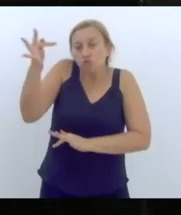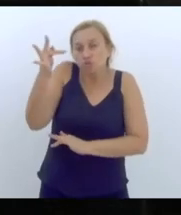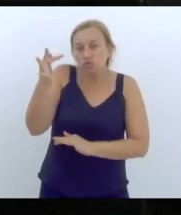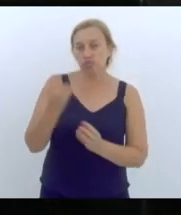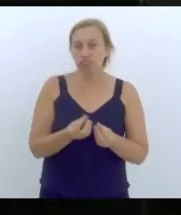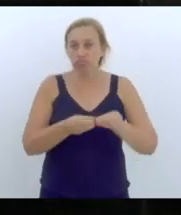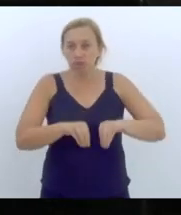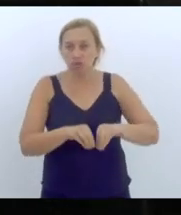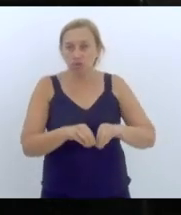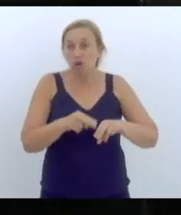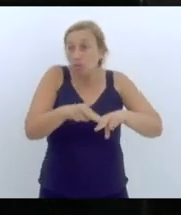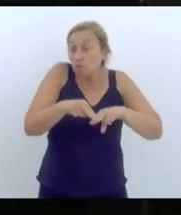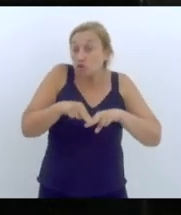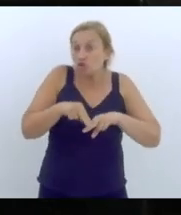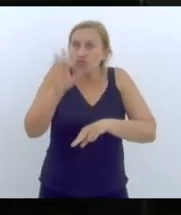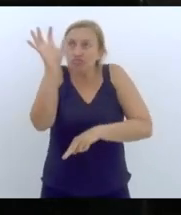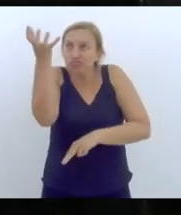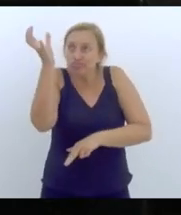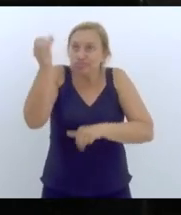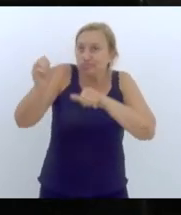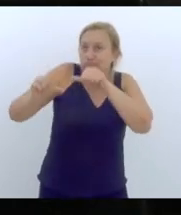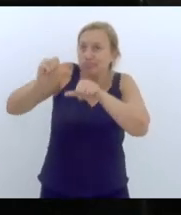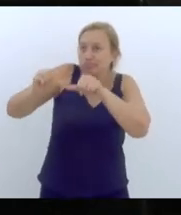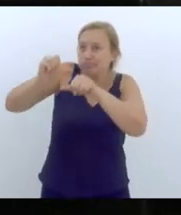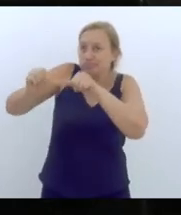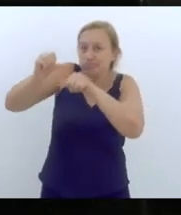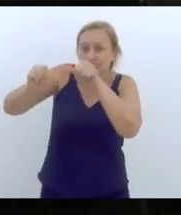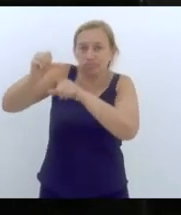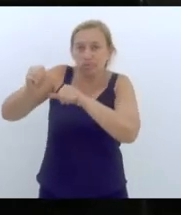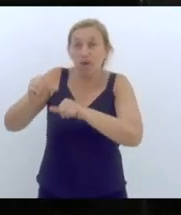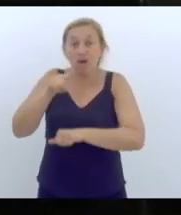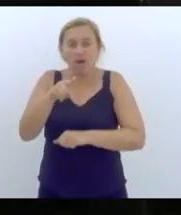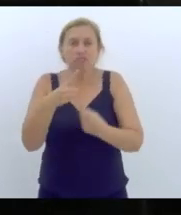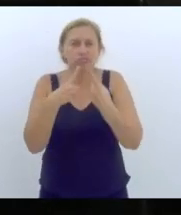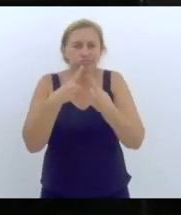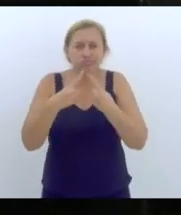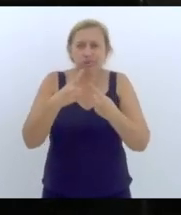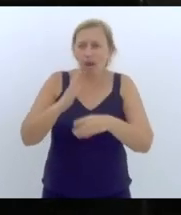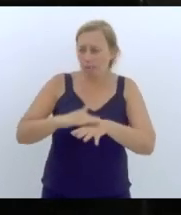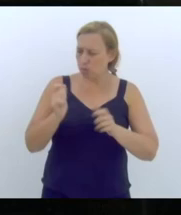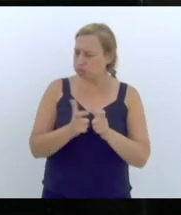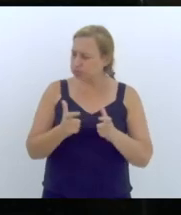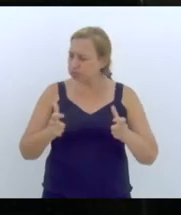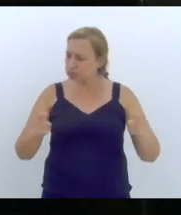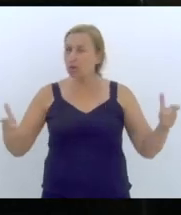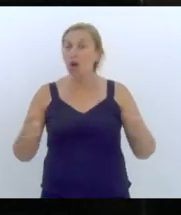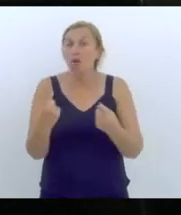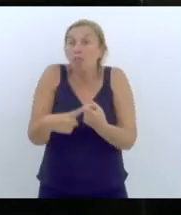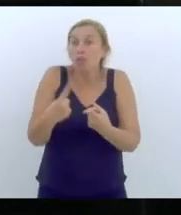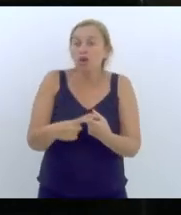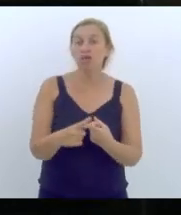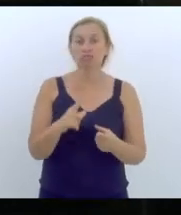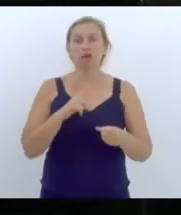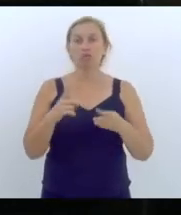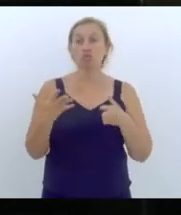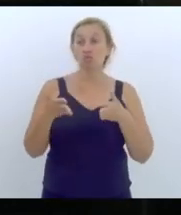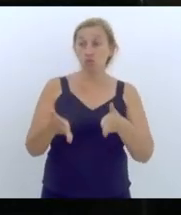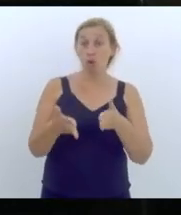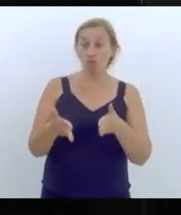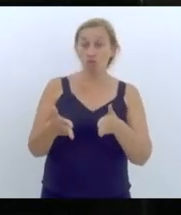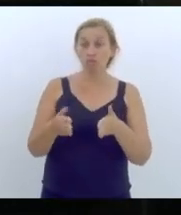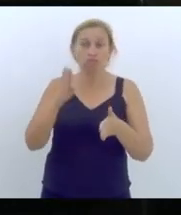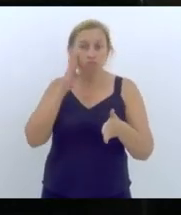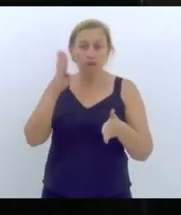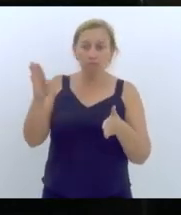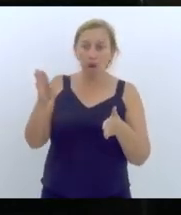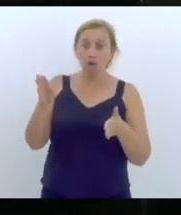tragédias em virtude de mudança climática? Essa discussão ela é muito mais ampla porque há um fator em que o